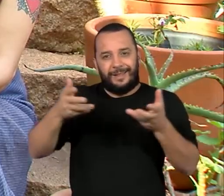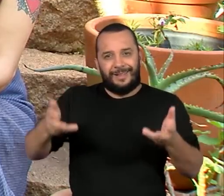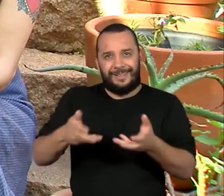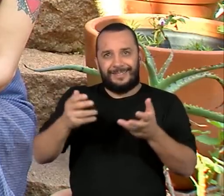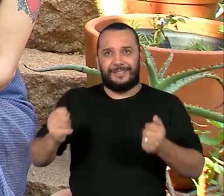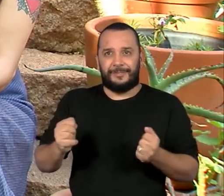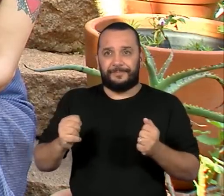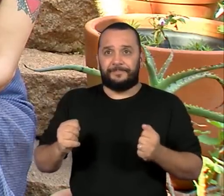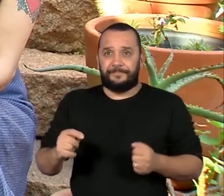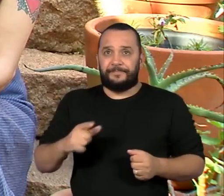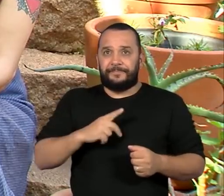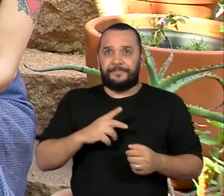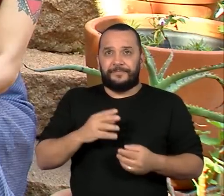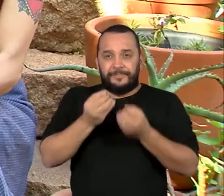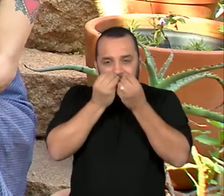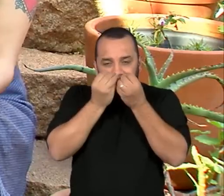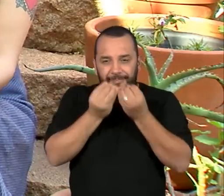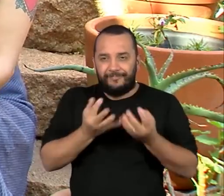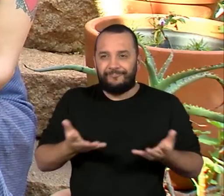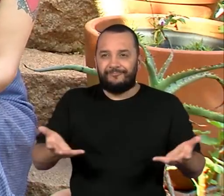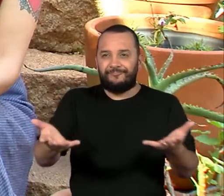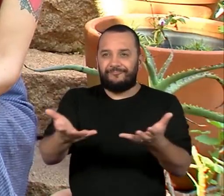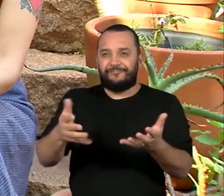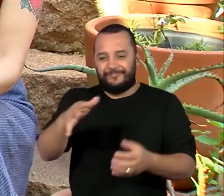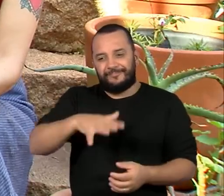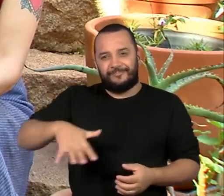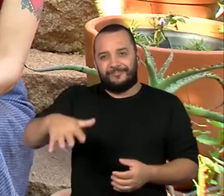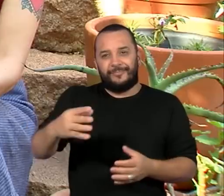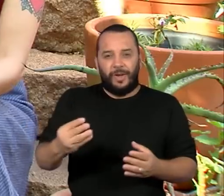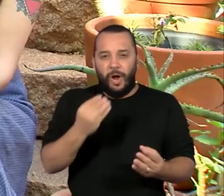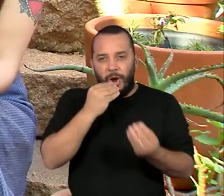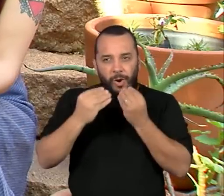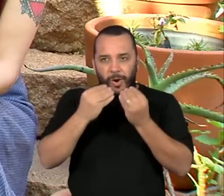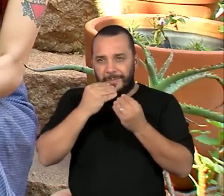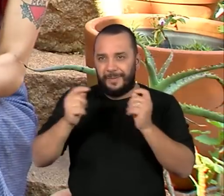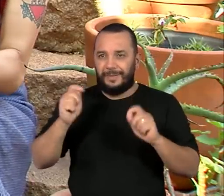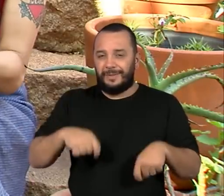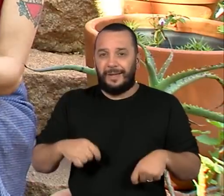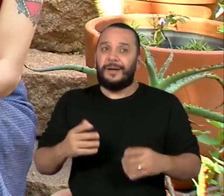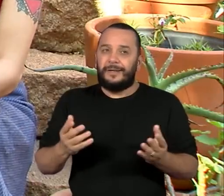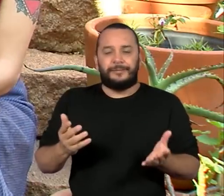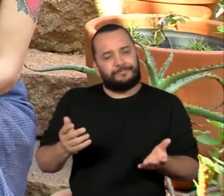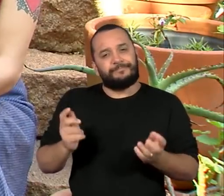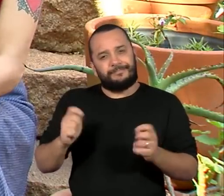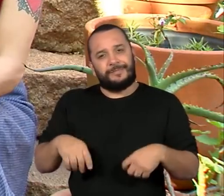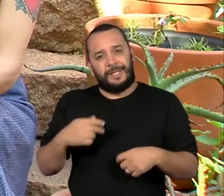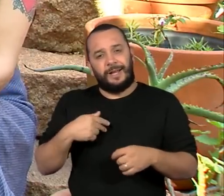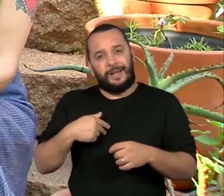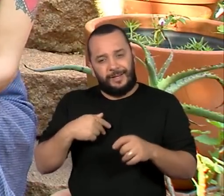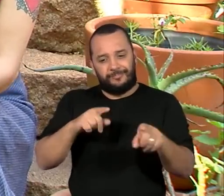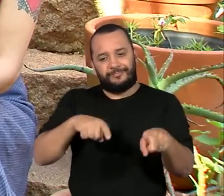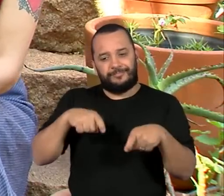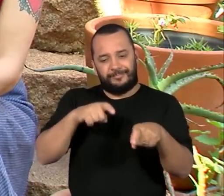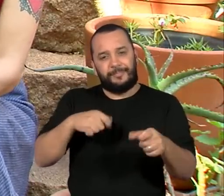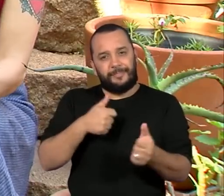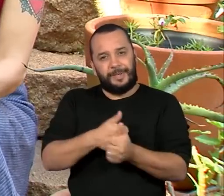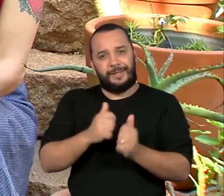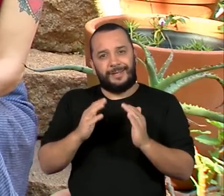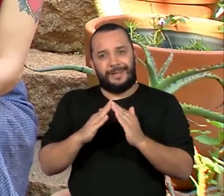como uma aproximação dentro da nossa casa, da